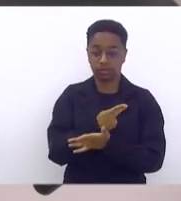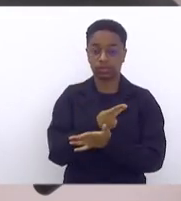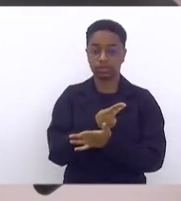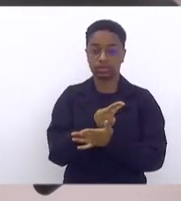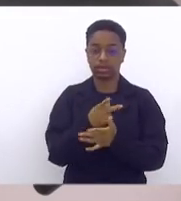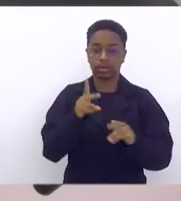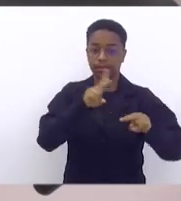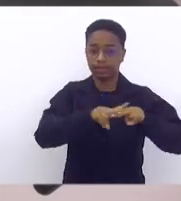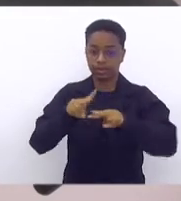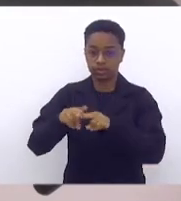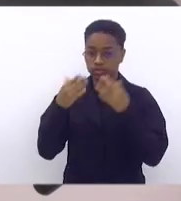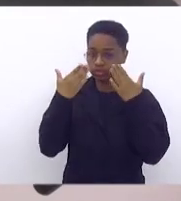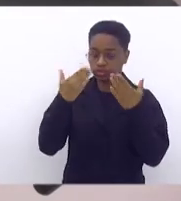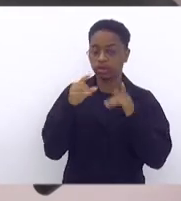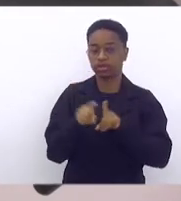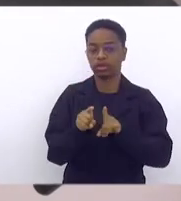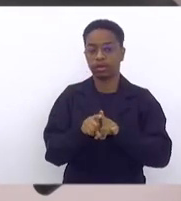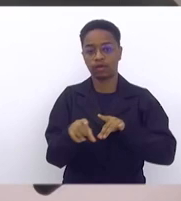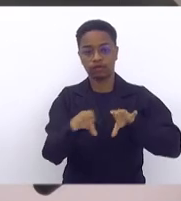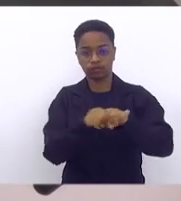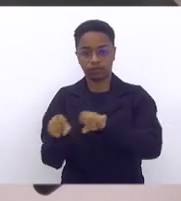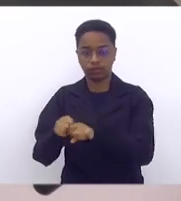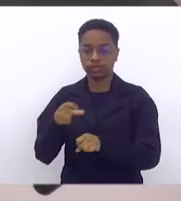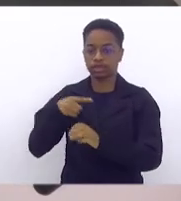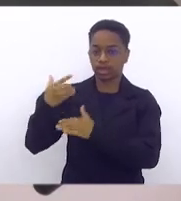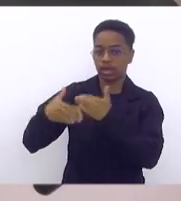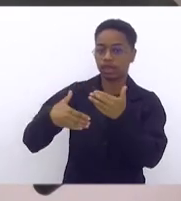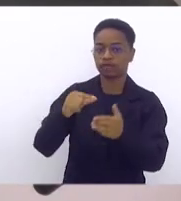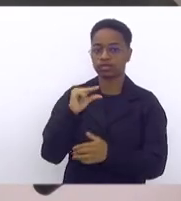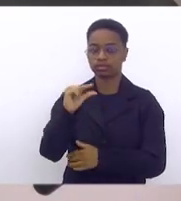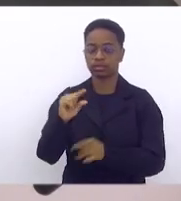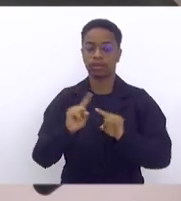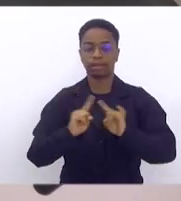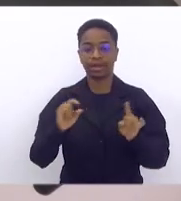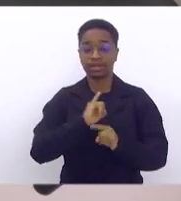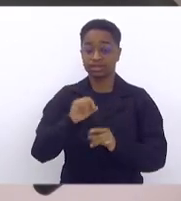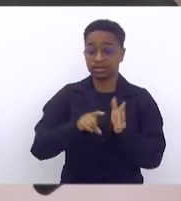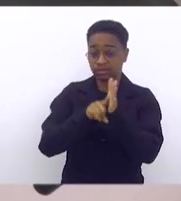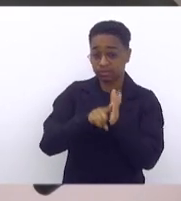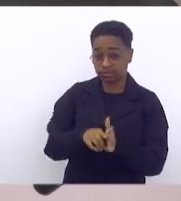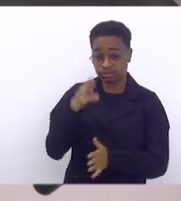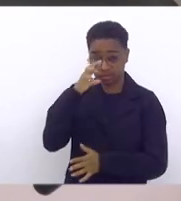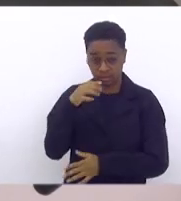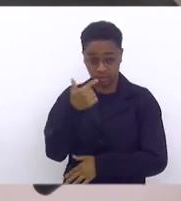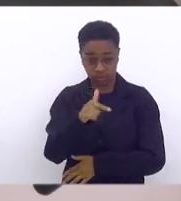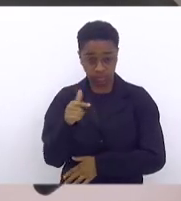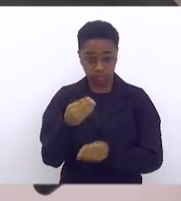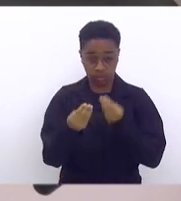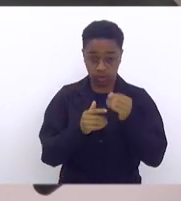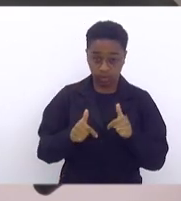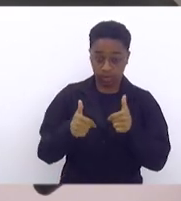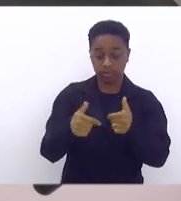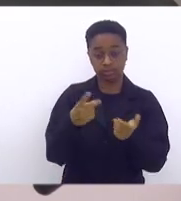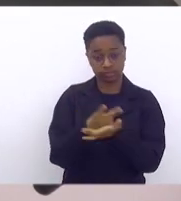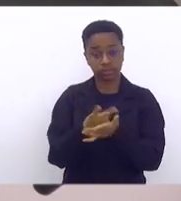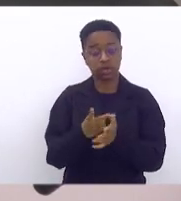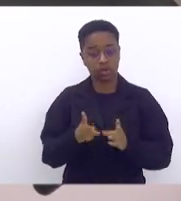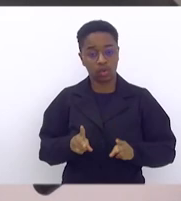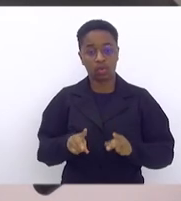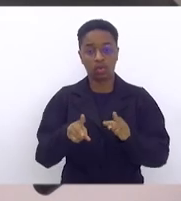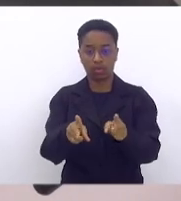Essas normativas do CNJ são pequenos avanços, mas se não houver uma fiscalização da sua aplicação, elas vão continuar